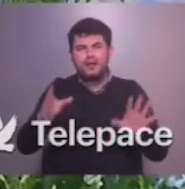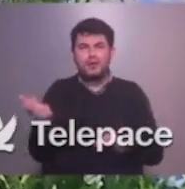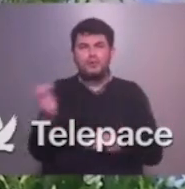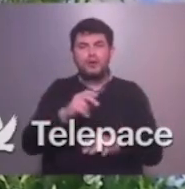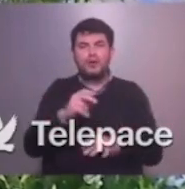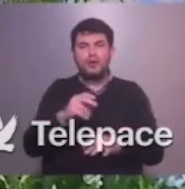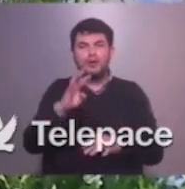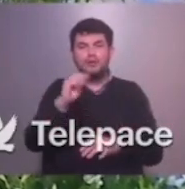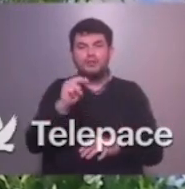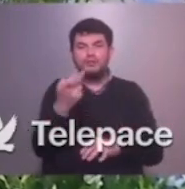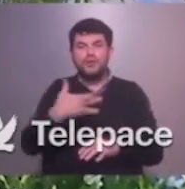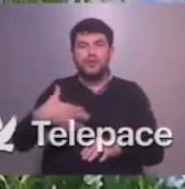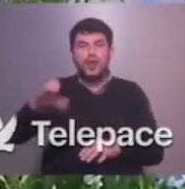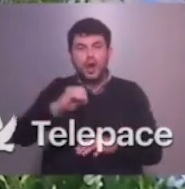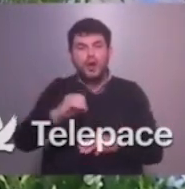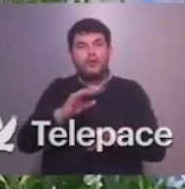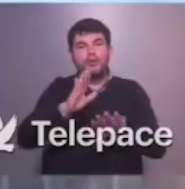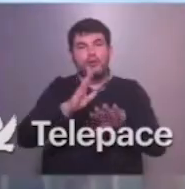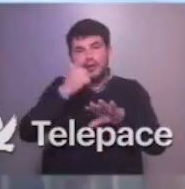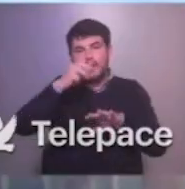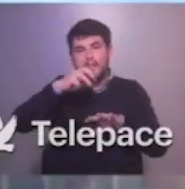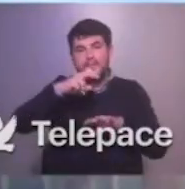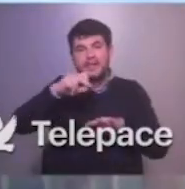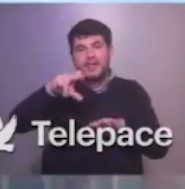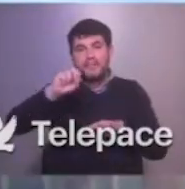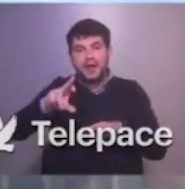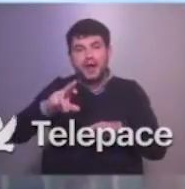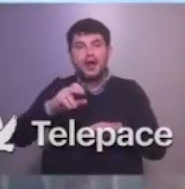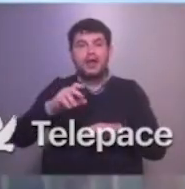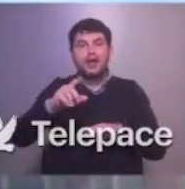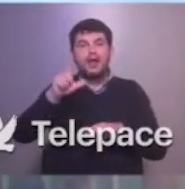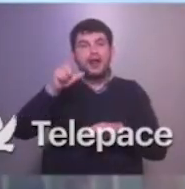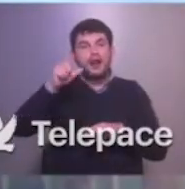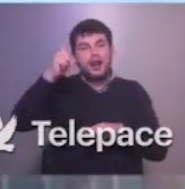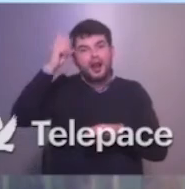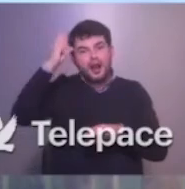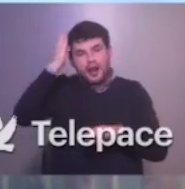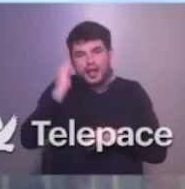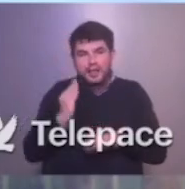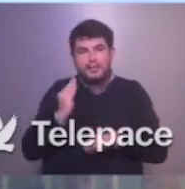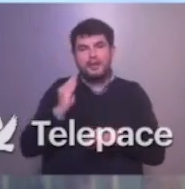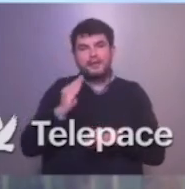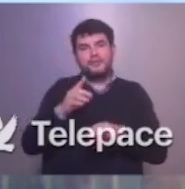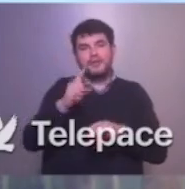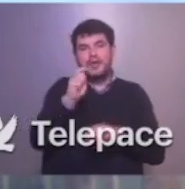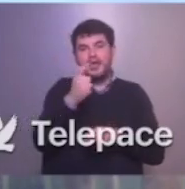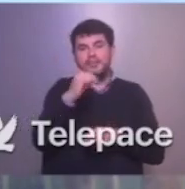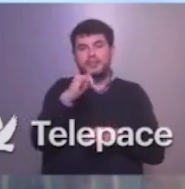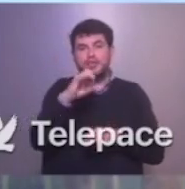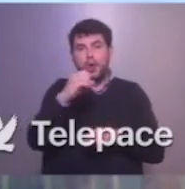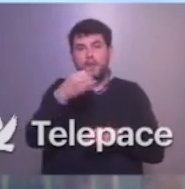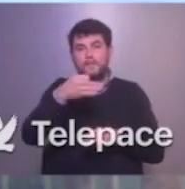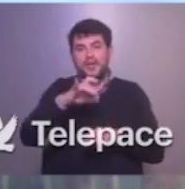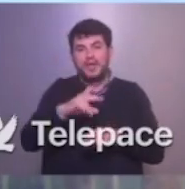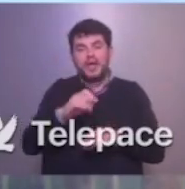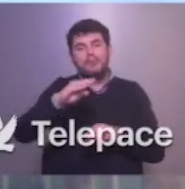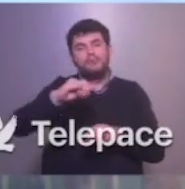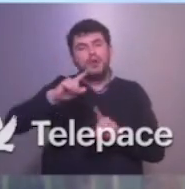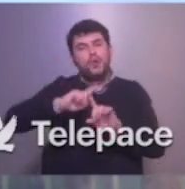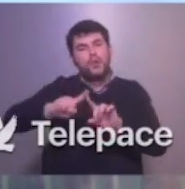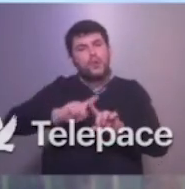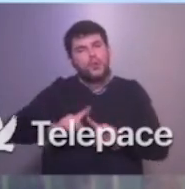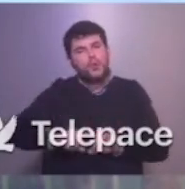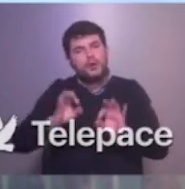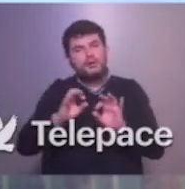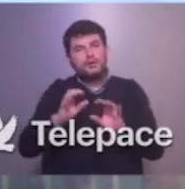acontece no Sudão, nas populações de Mianmar, no Líbano, na Etiópia e em outros lugares, que, na realidade, ocupam